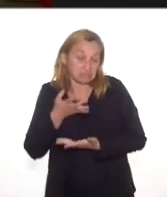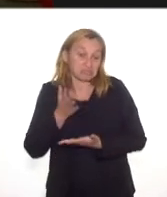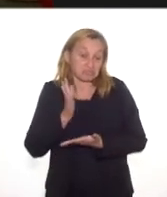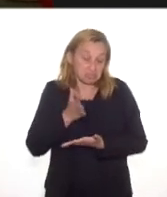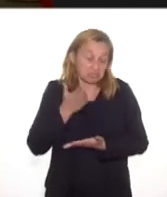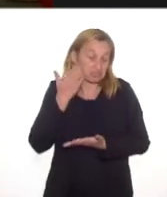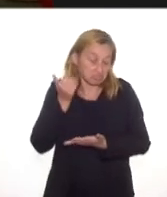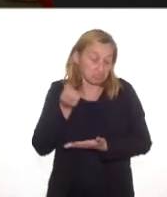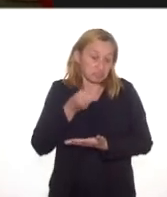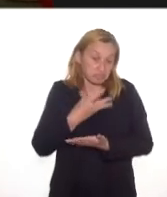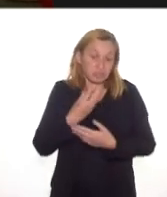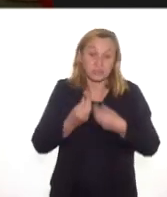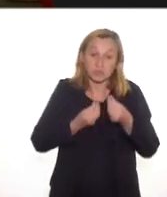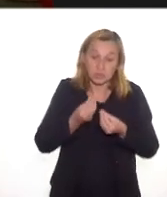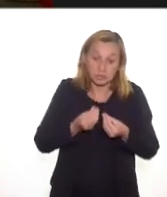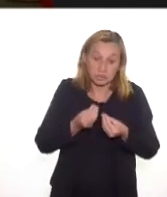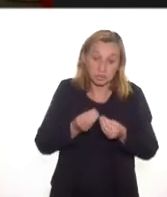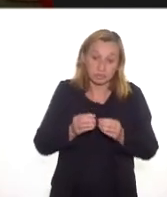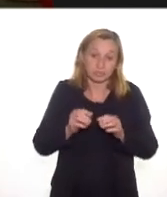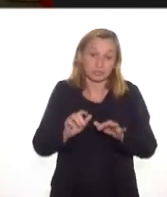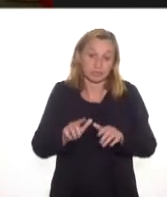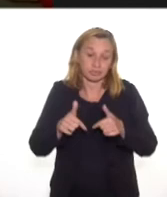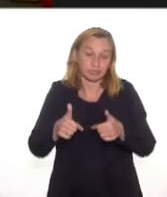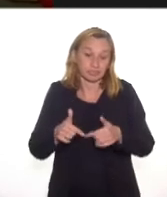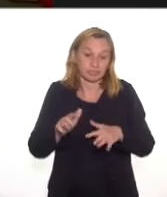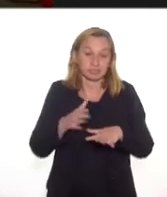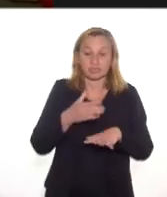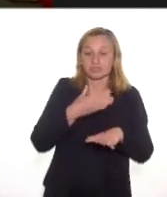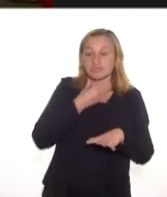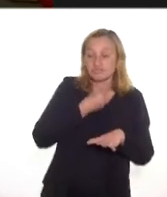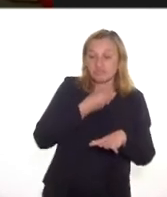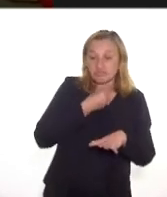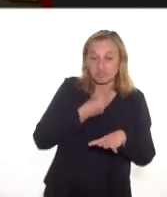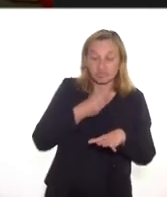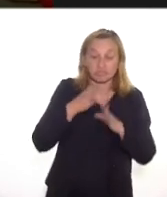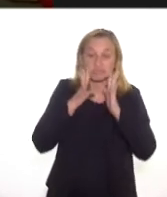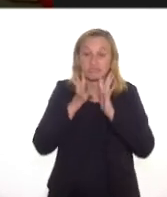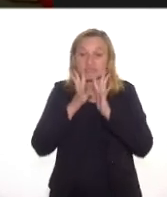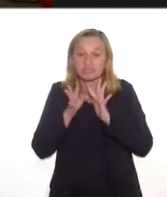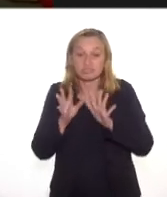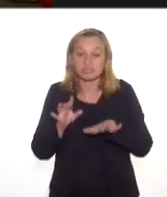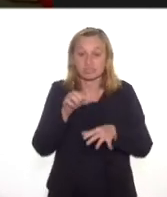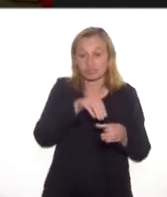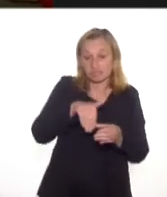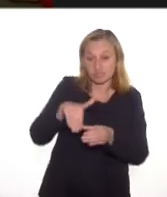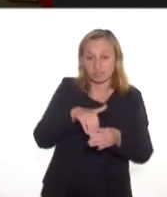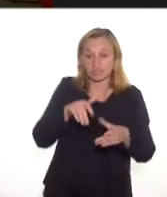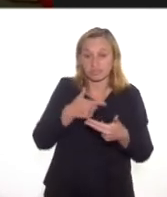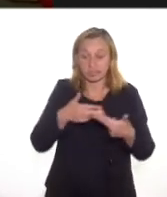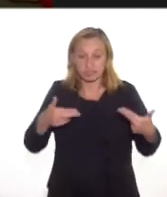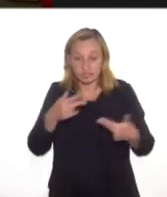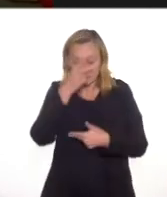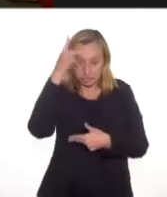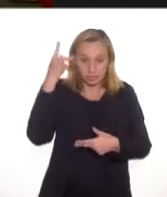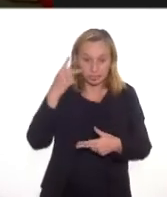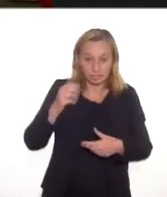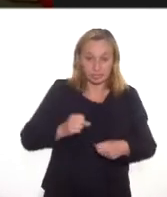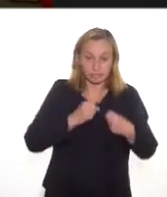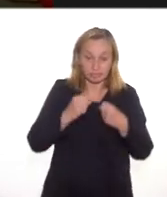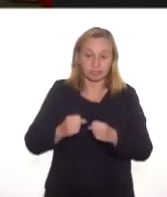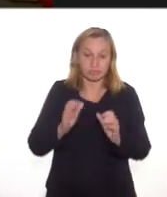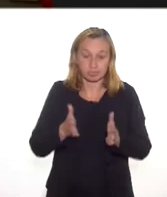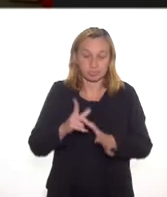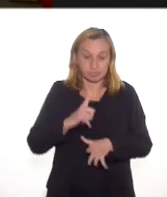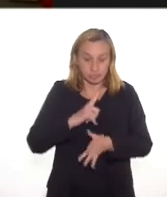sei bem como funcionam essas redes de fake news que elegeram, inclusive, muitas pessoas que hoje estão no poder. Então,